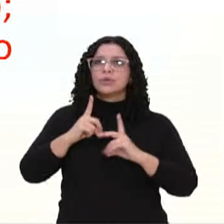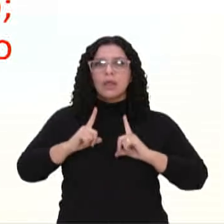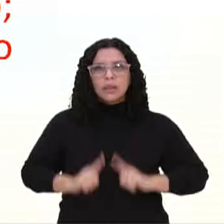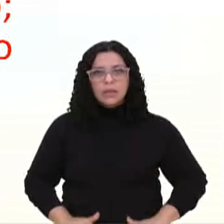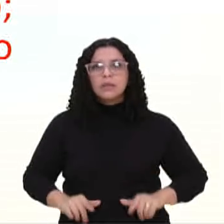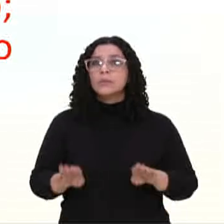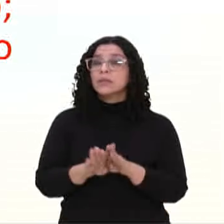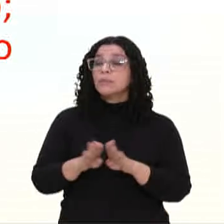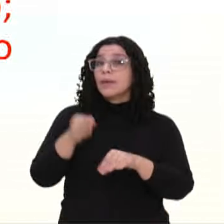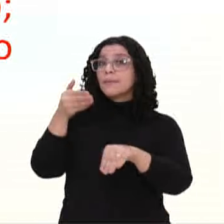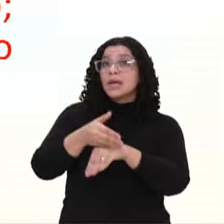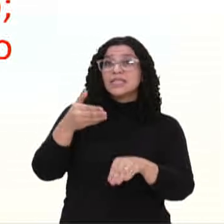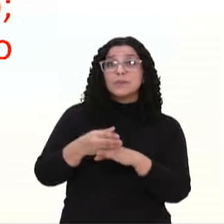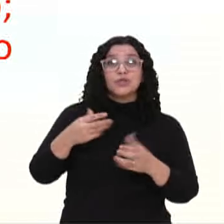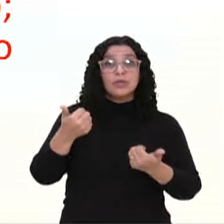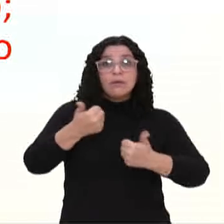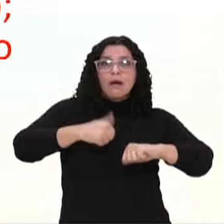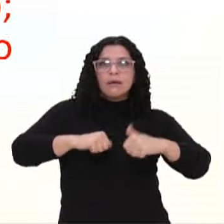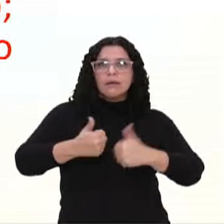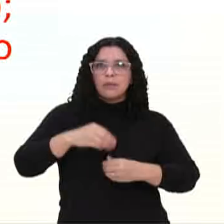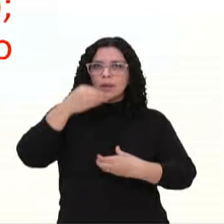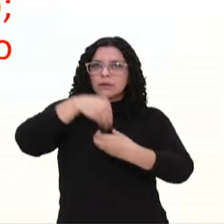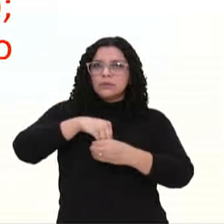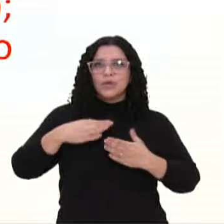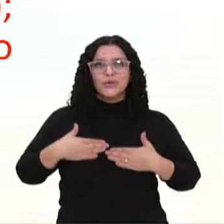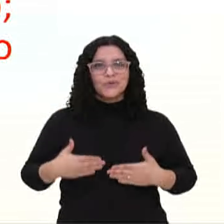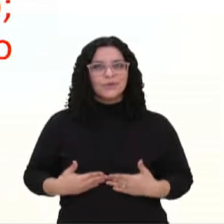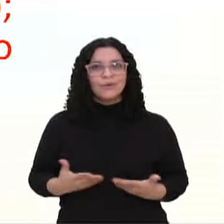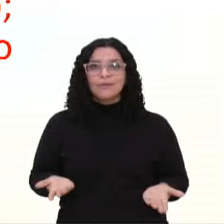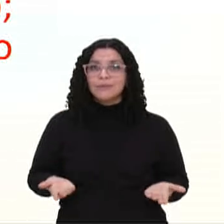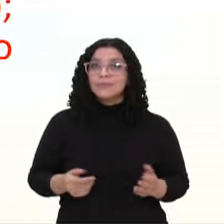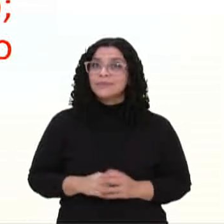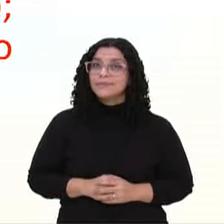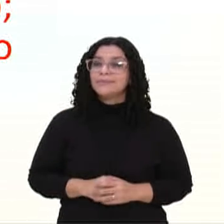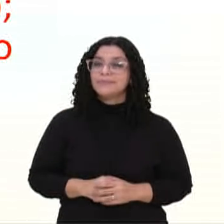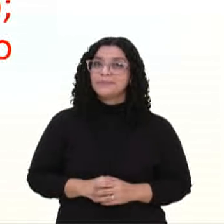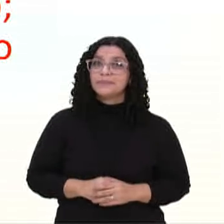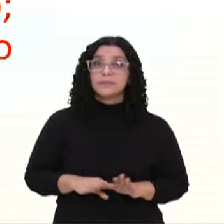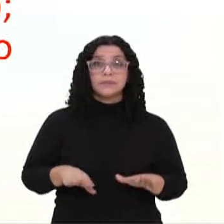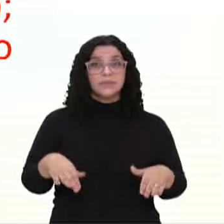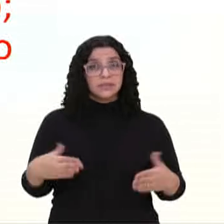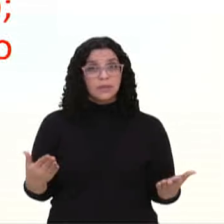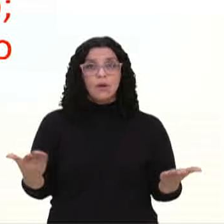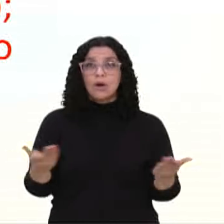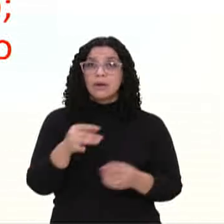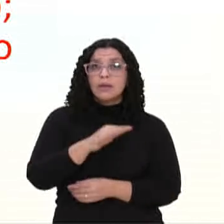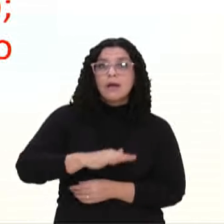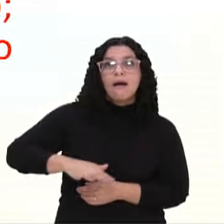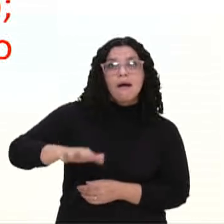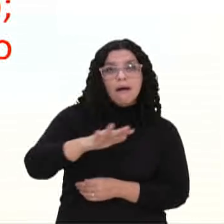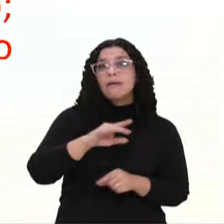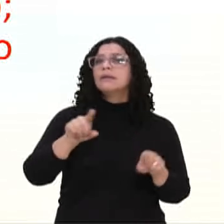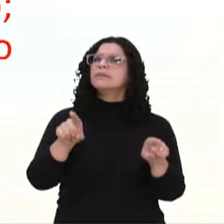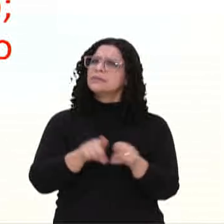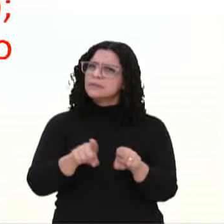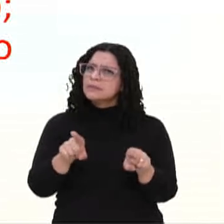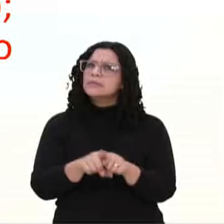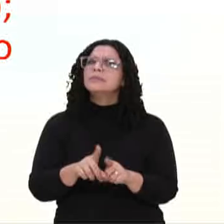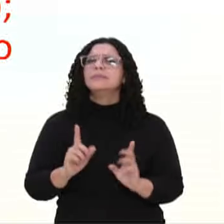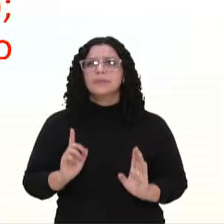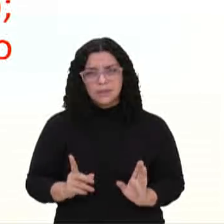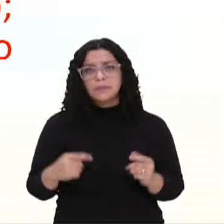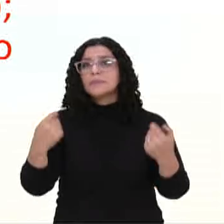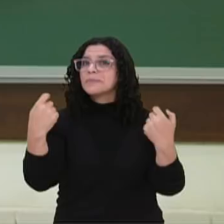de todas as reações químicas no nosso organismo, né? E o ambiente também, né? O